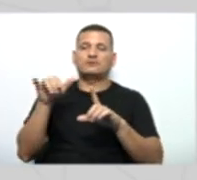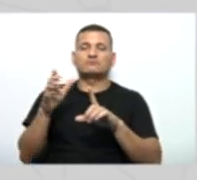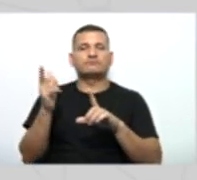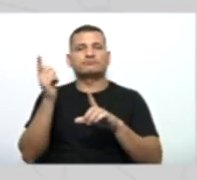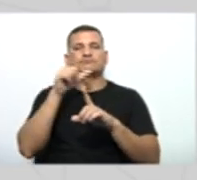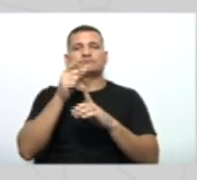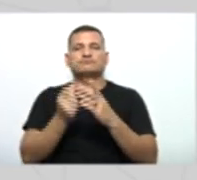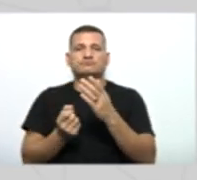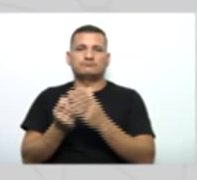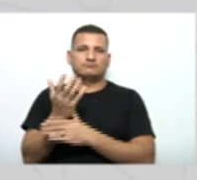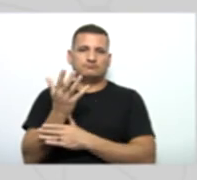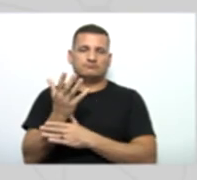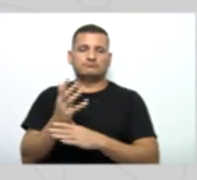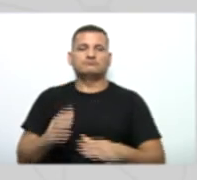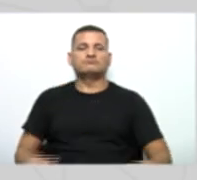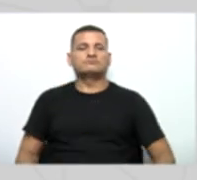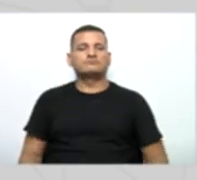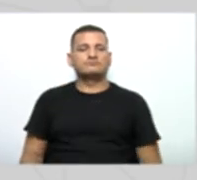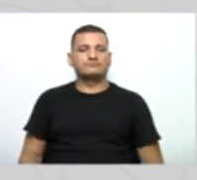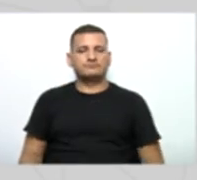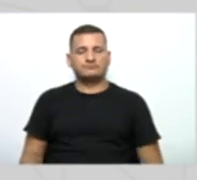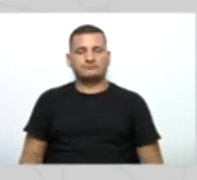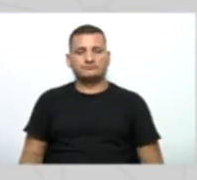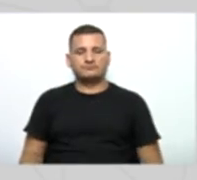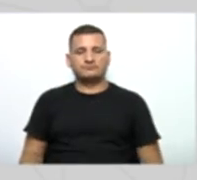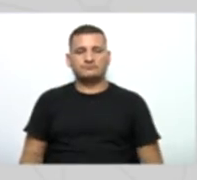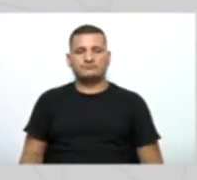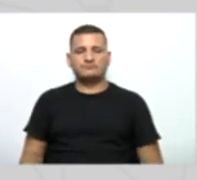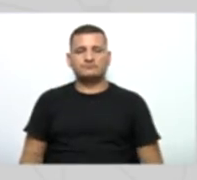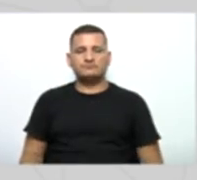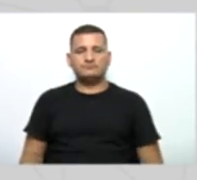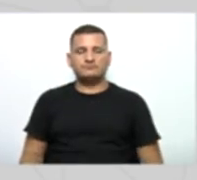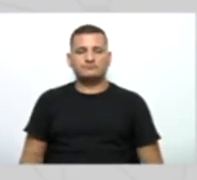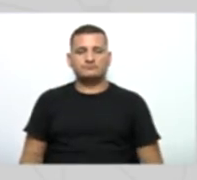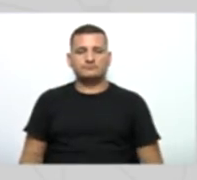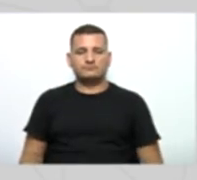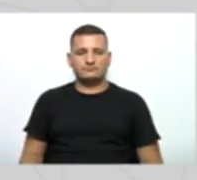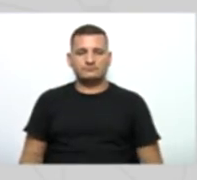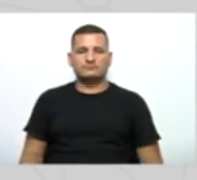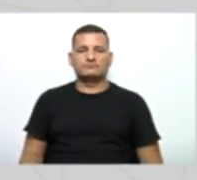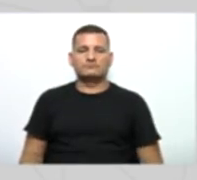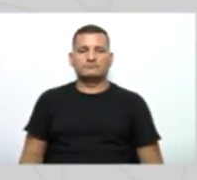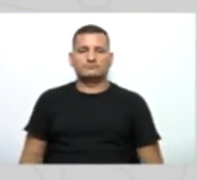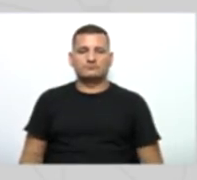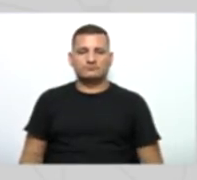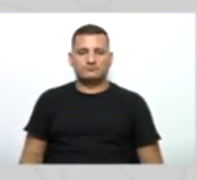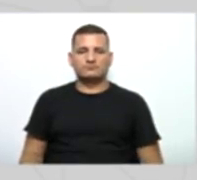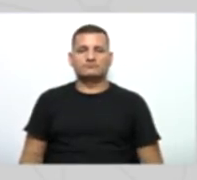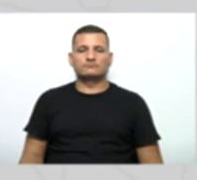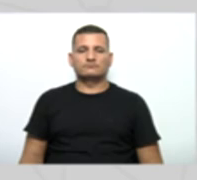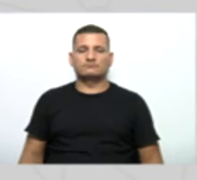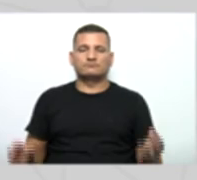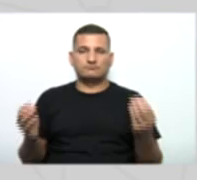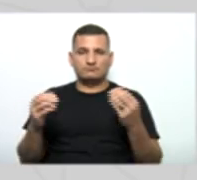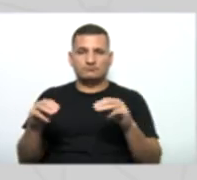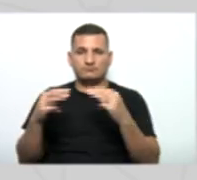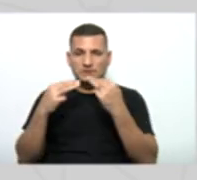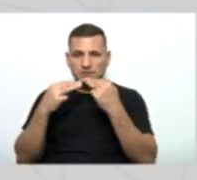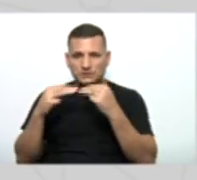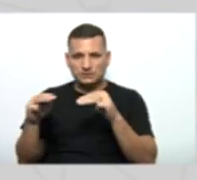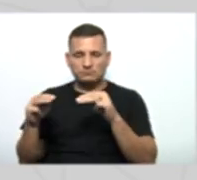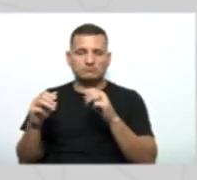método construtor foi chamado com sucesso. Beleza? Tranquilo. Colocou sua mensagem? Colocou sua mensagem. E